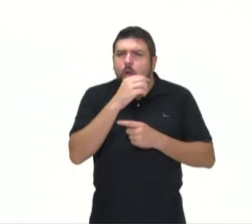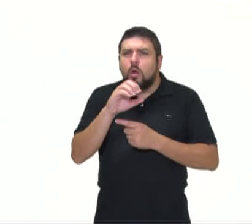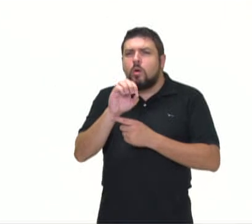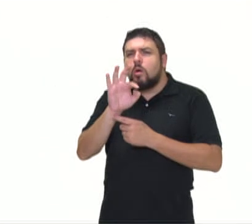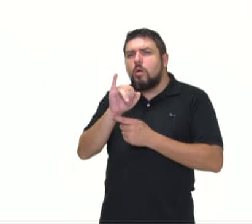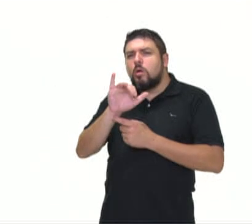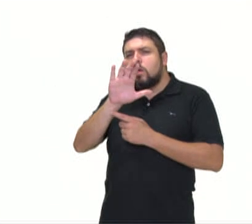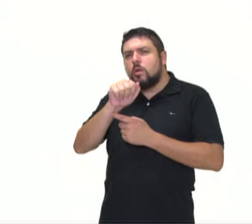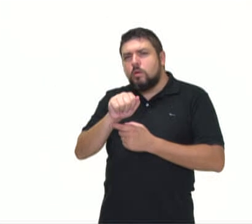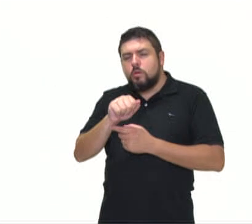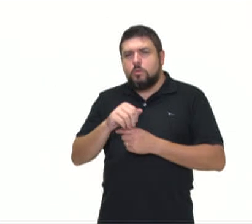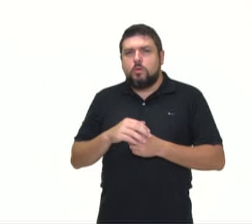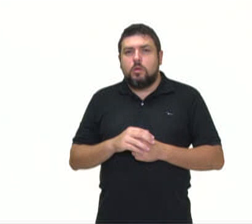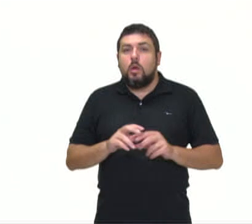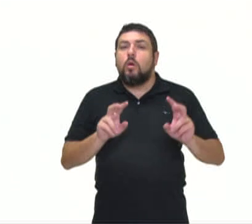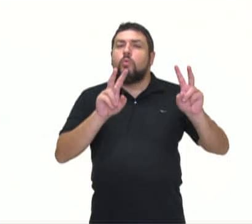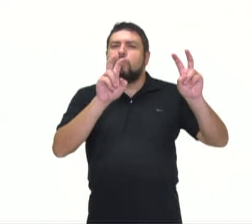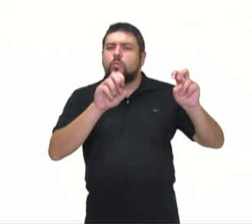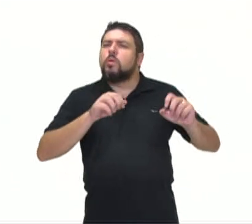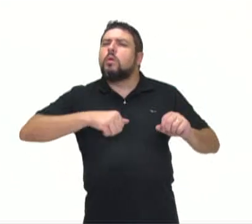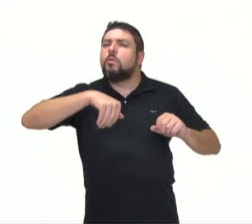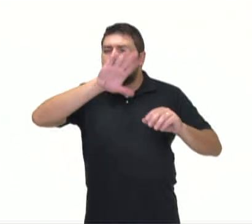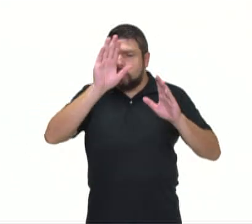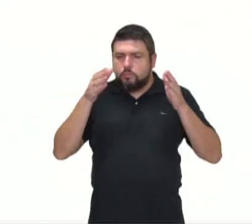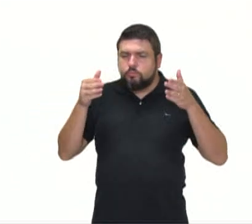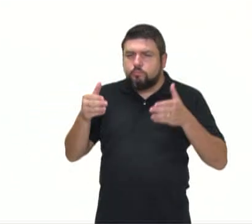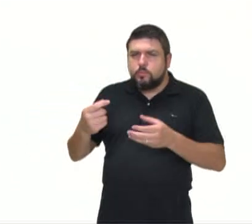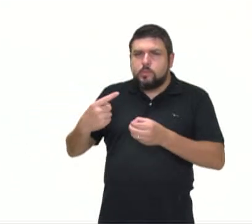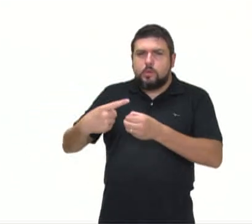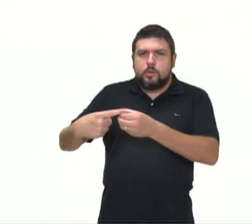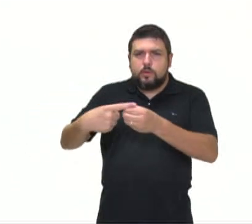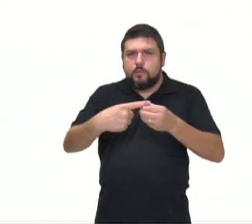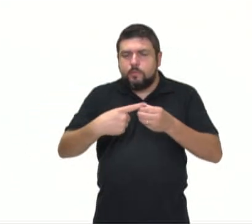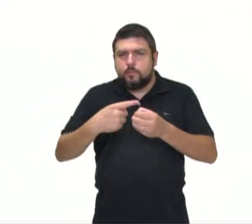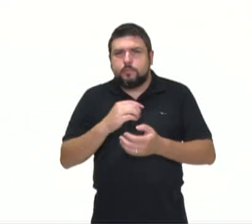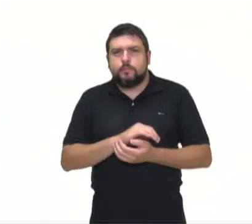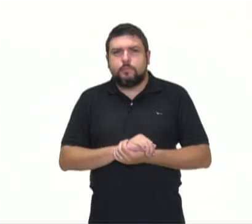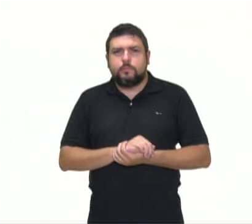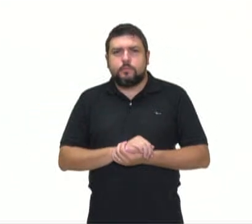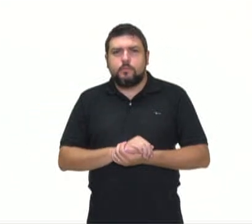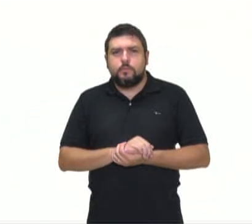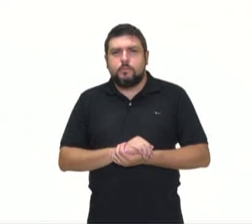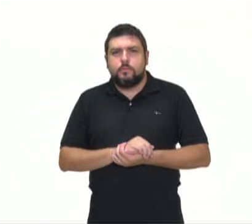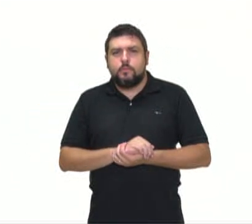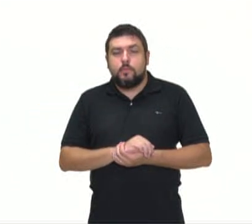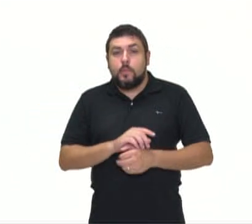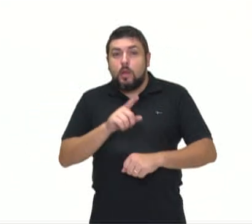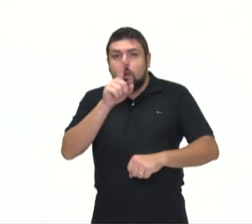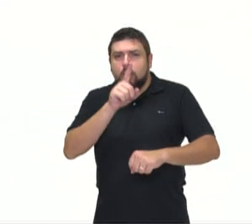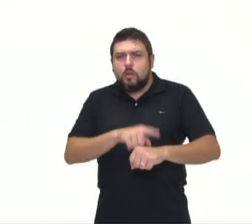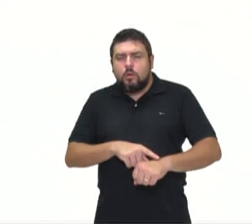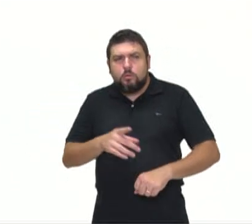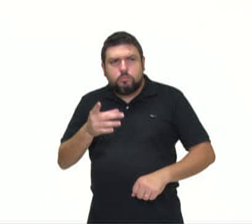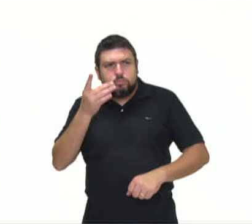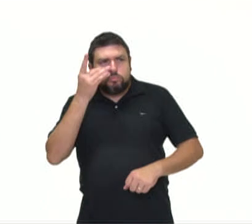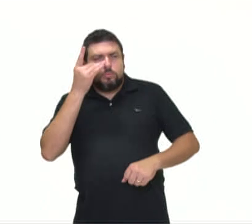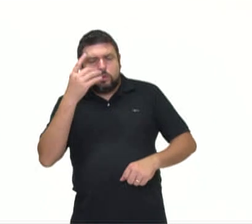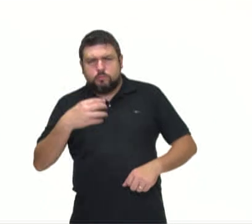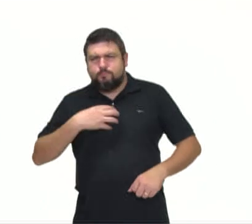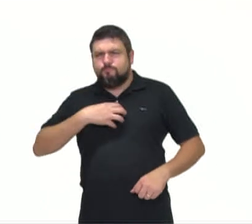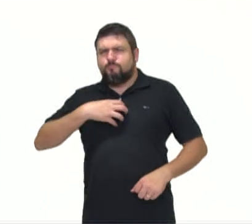modernos. Num primeiro momento, a reação foi de ultraje, disse o curador-chefe da